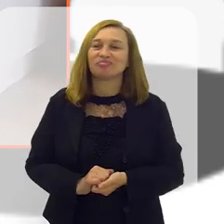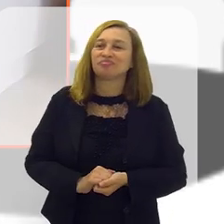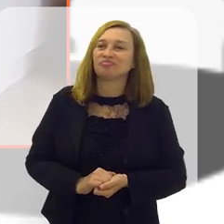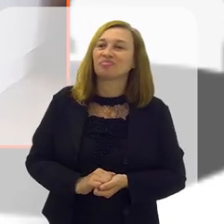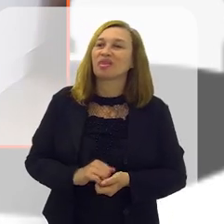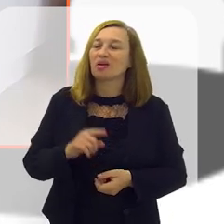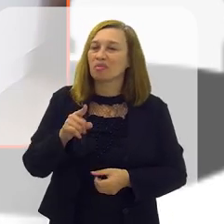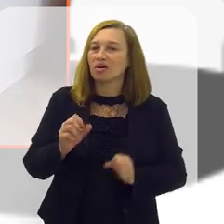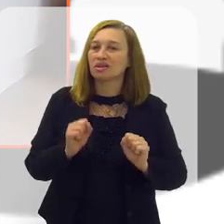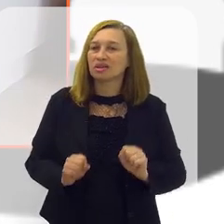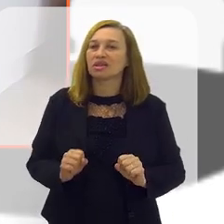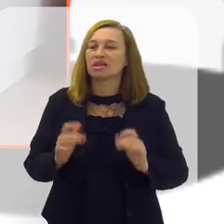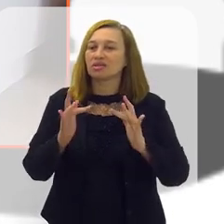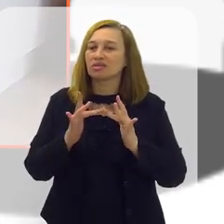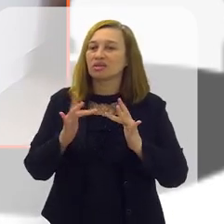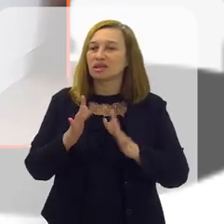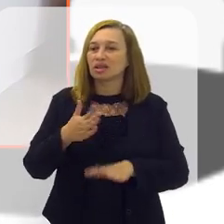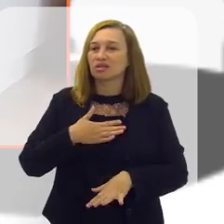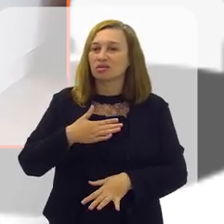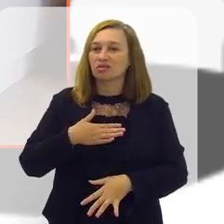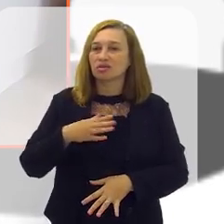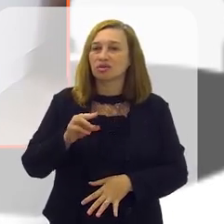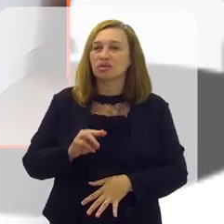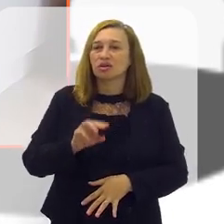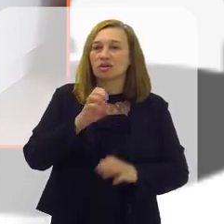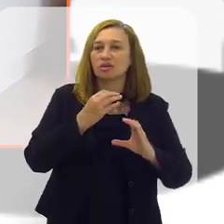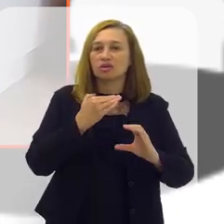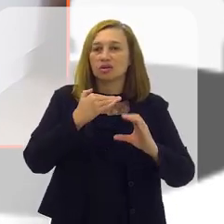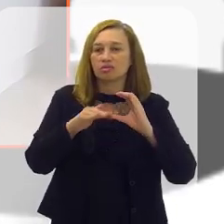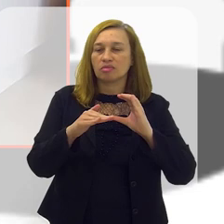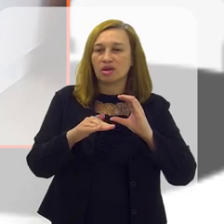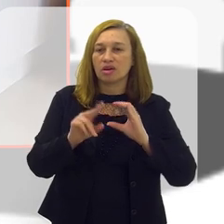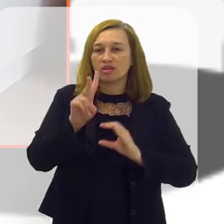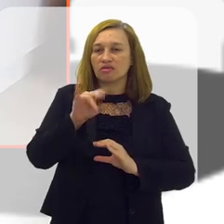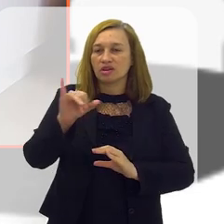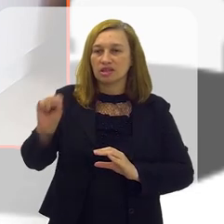Então, vocês podem entrar em contato comigo pelo e-mail